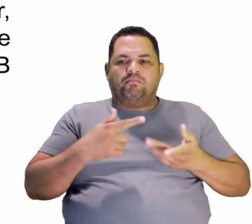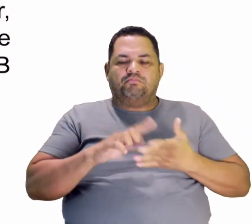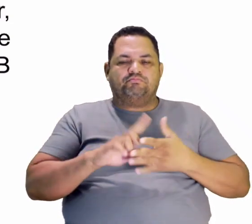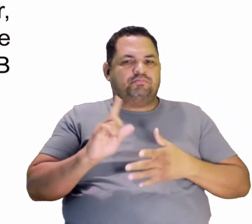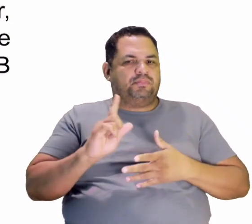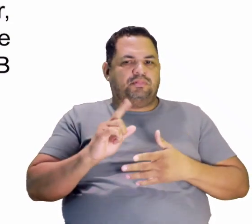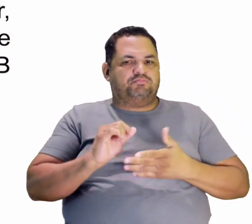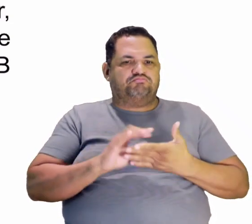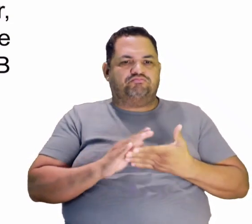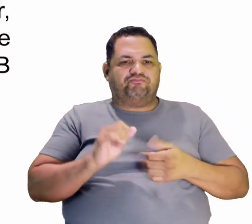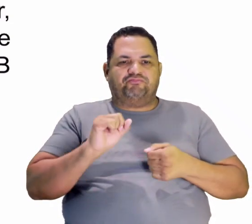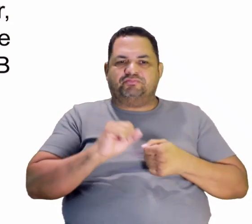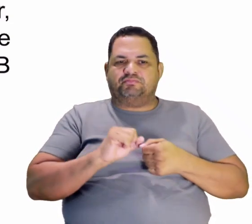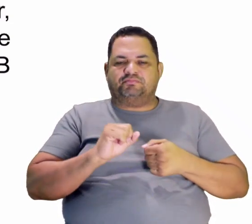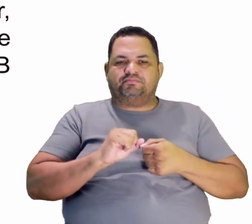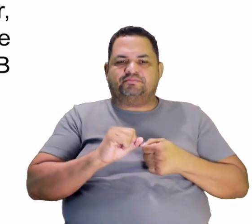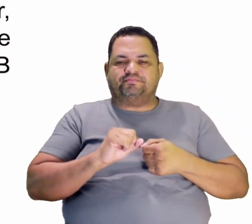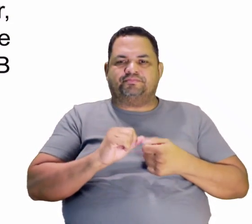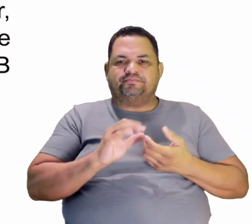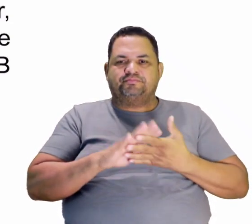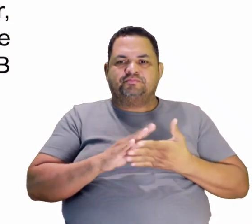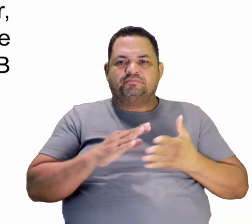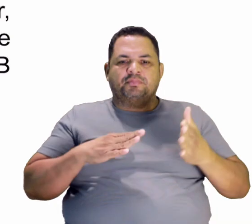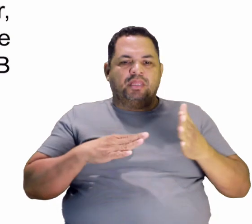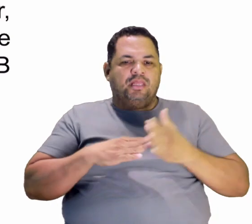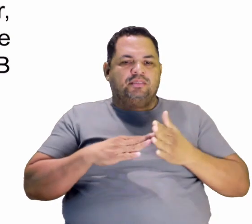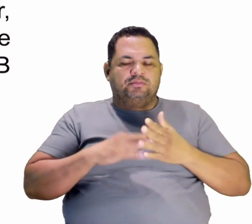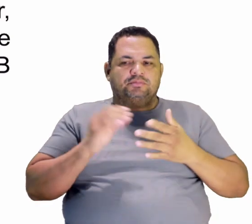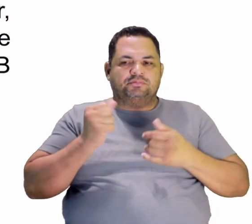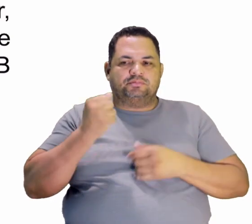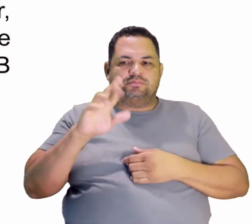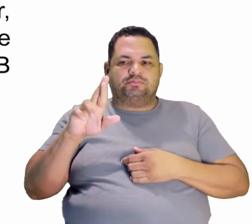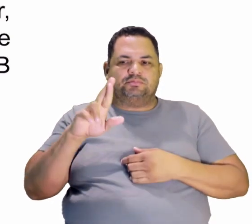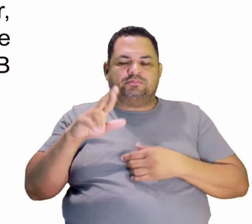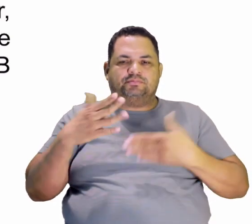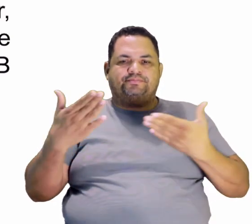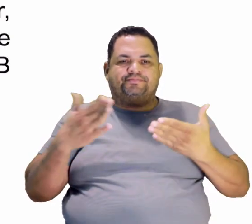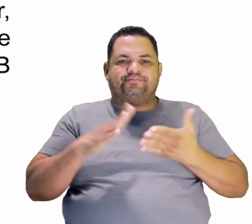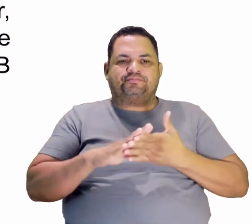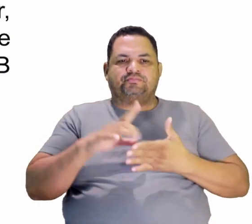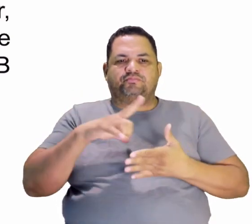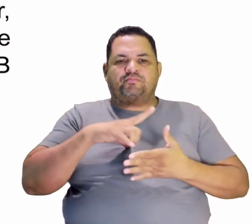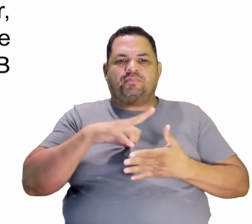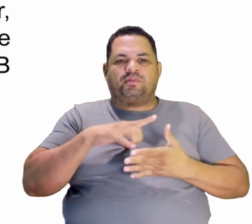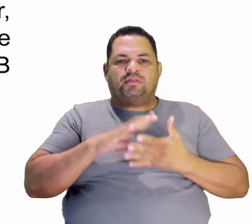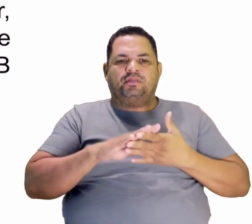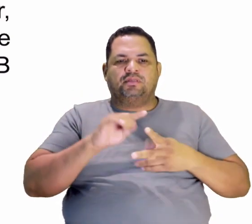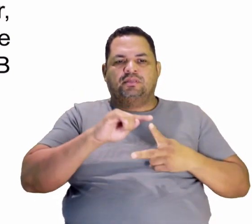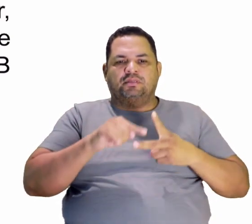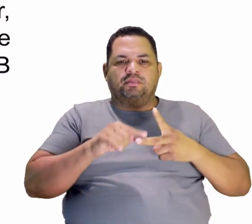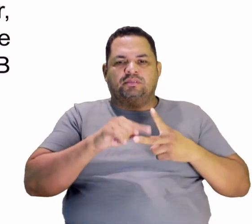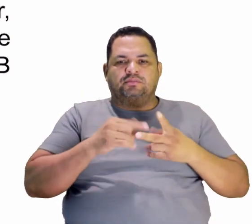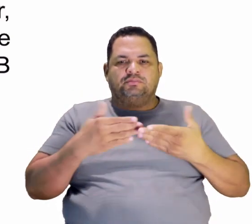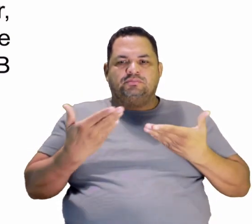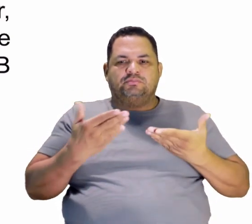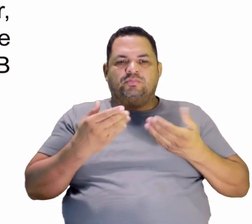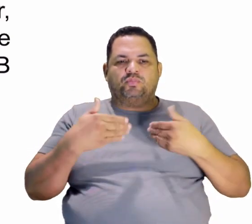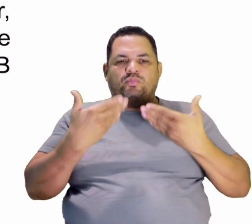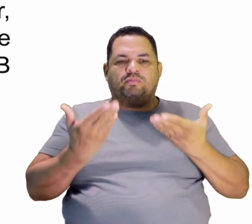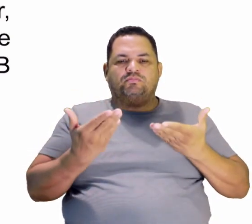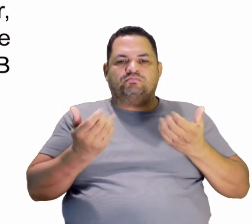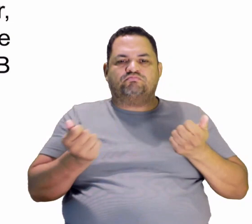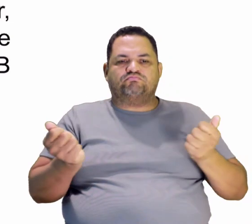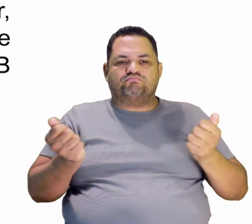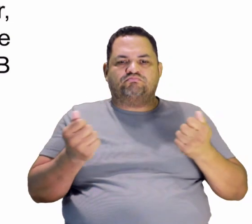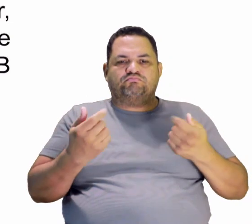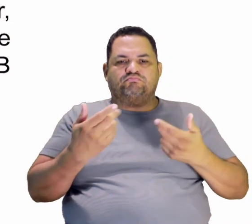colocaram. Como resistência do ar, etc. Com base na distância dada e mantendo o último ângulo de disparo, qual deveria ser